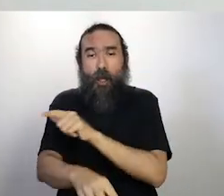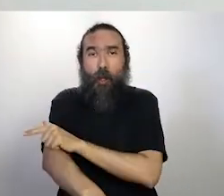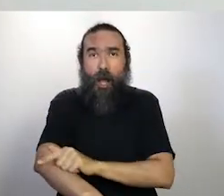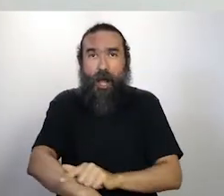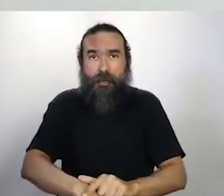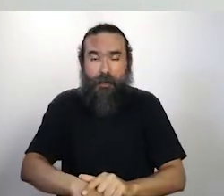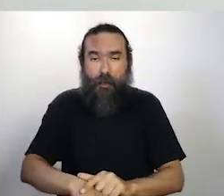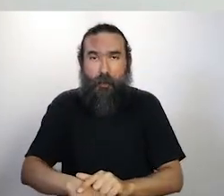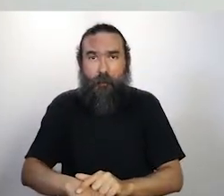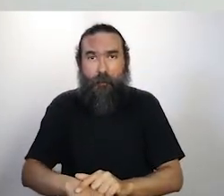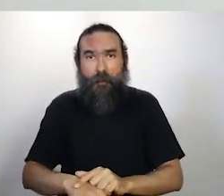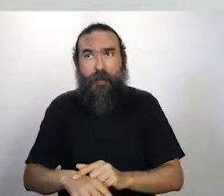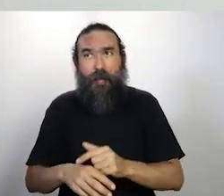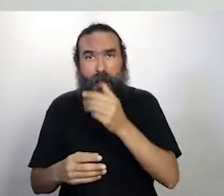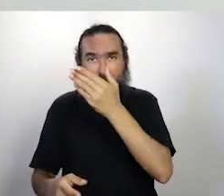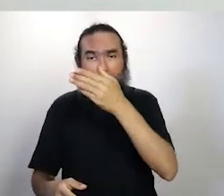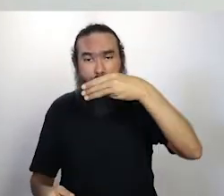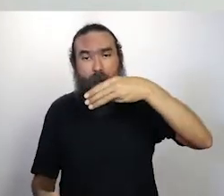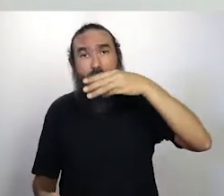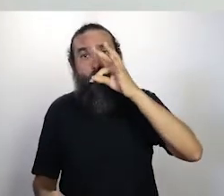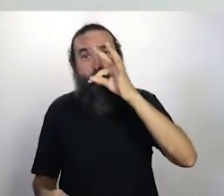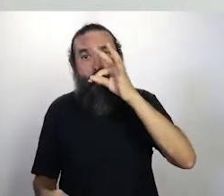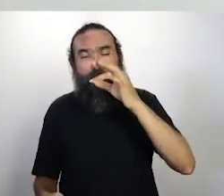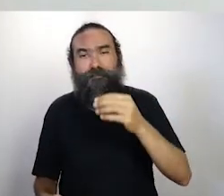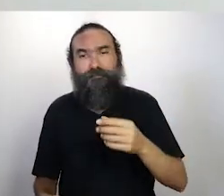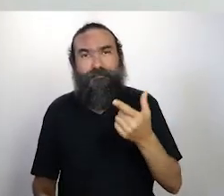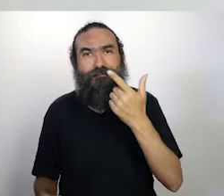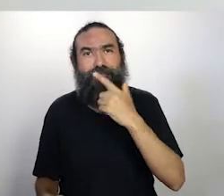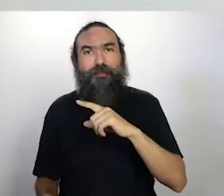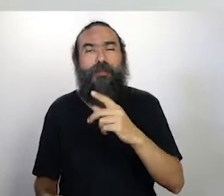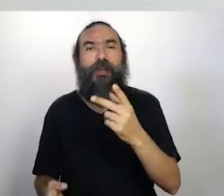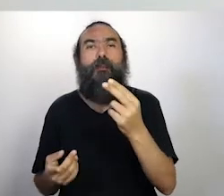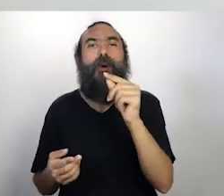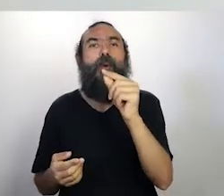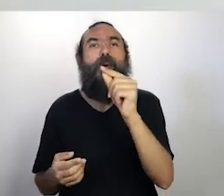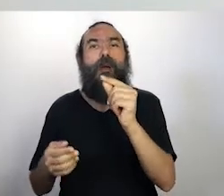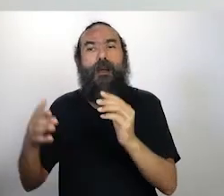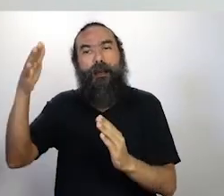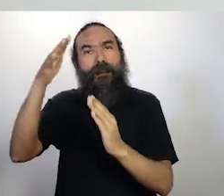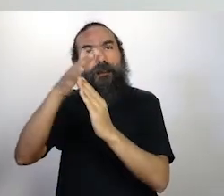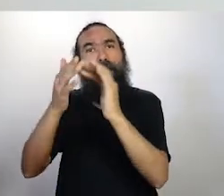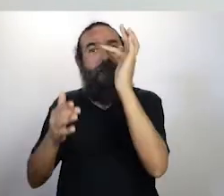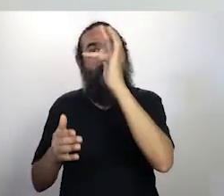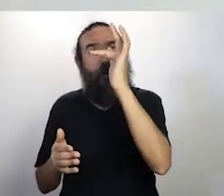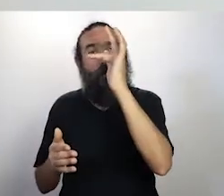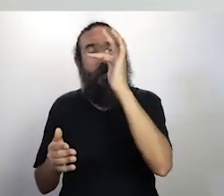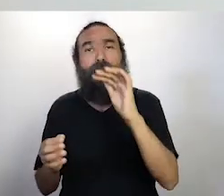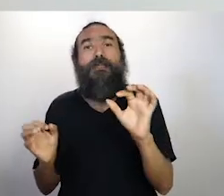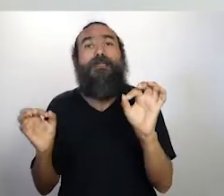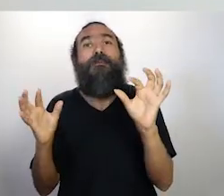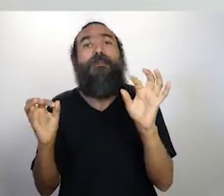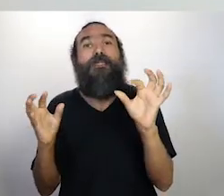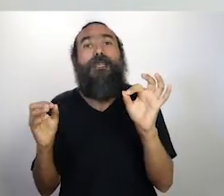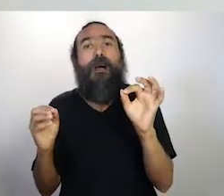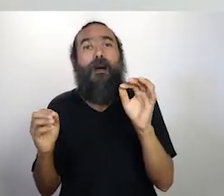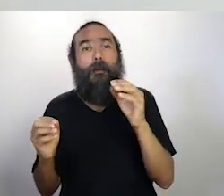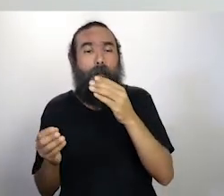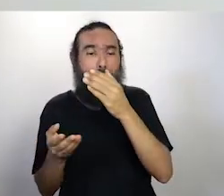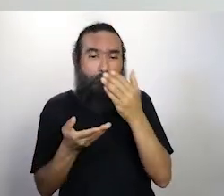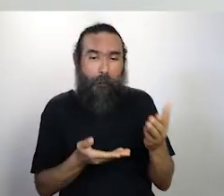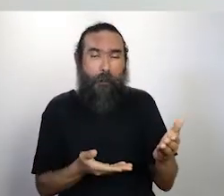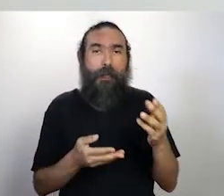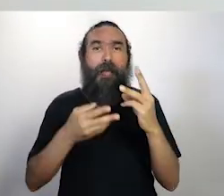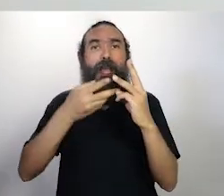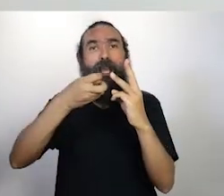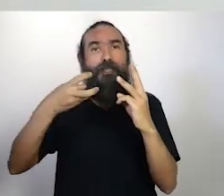que é como se fosse uma graduação intercultural ofertada pela faculdade. E também na